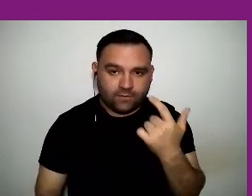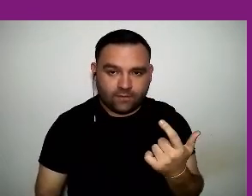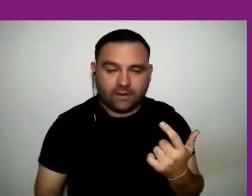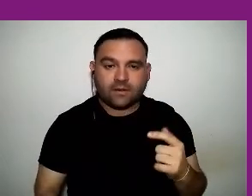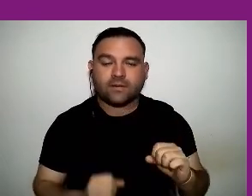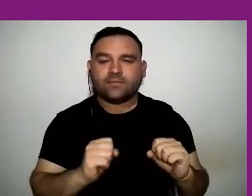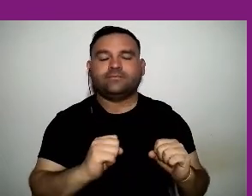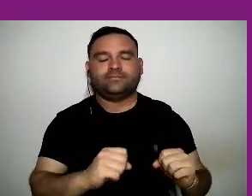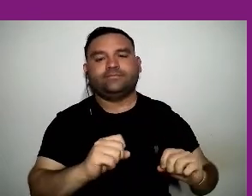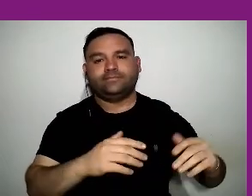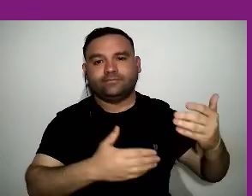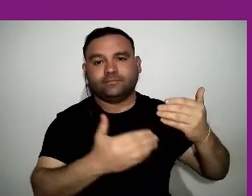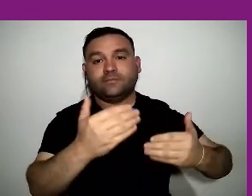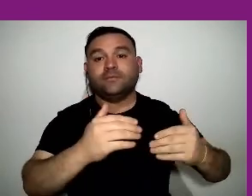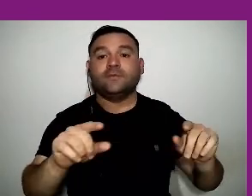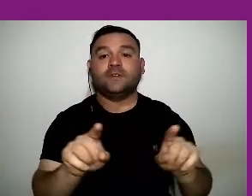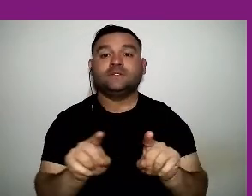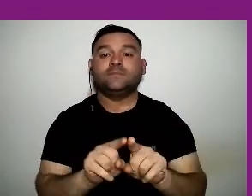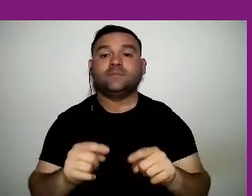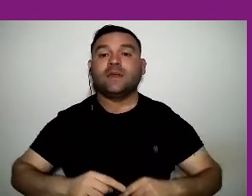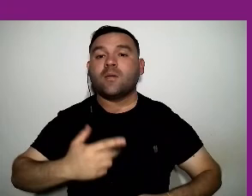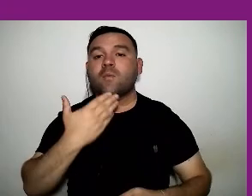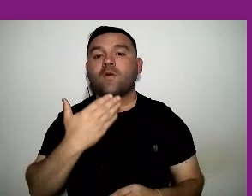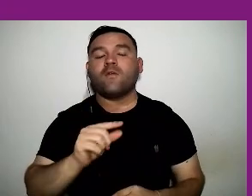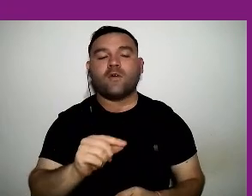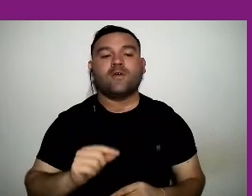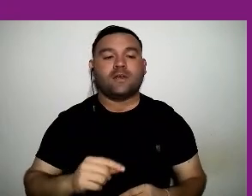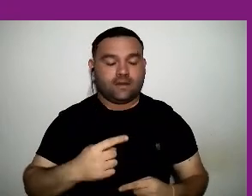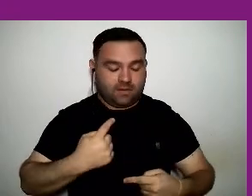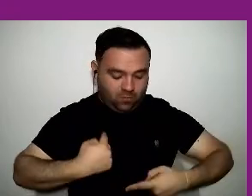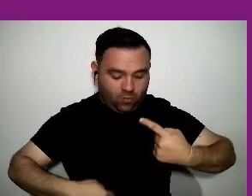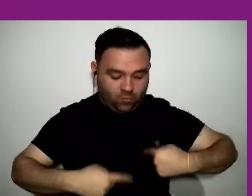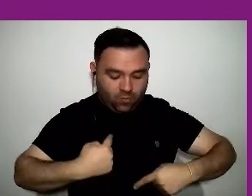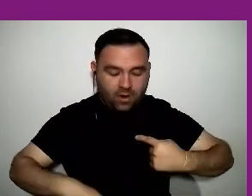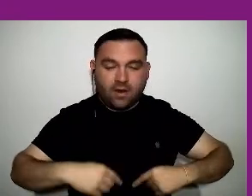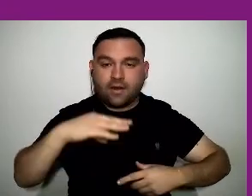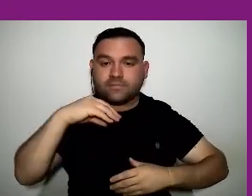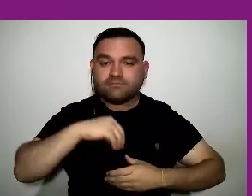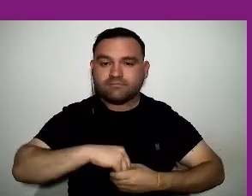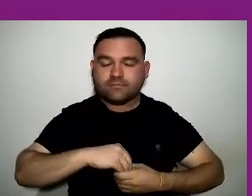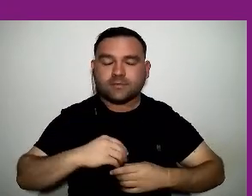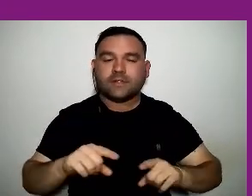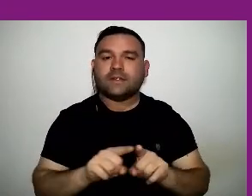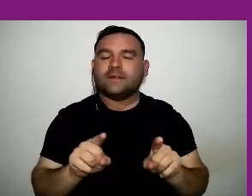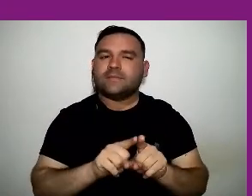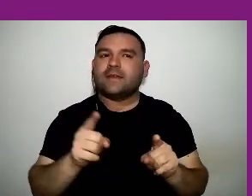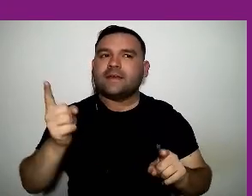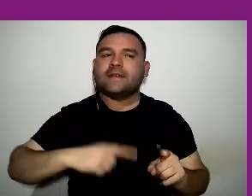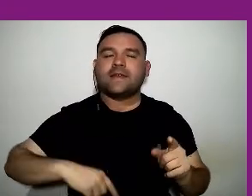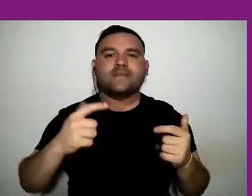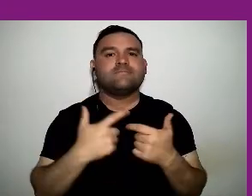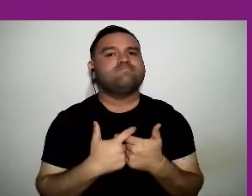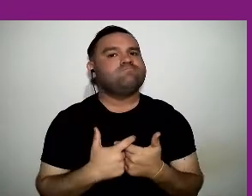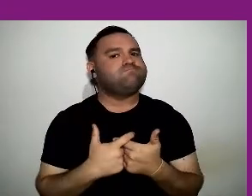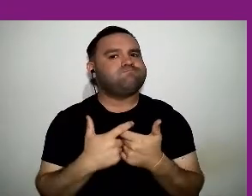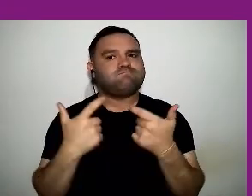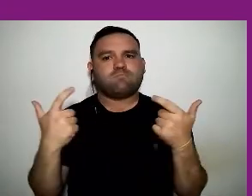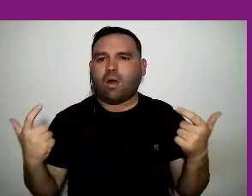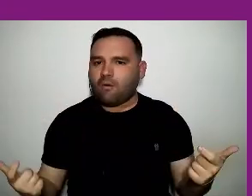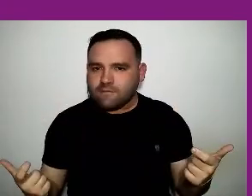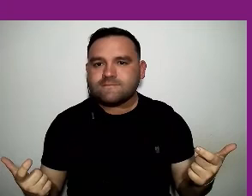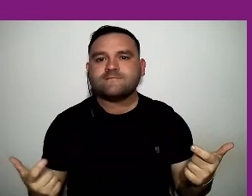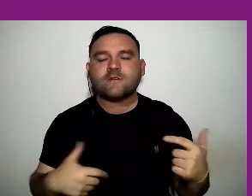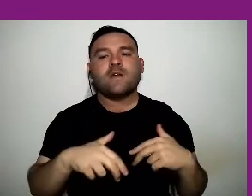aí, eles também demonstraram que a pressão transpulmonar ficou enormemente aumentada. Isso